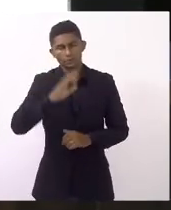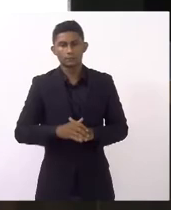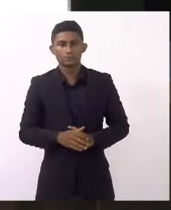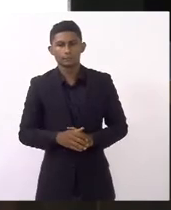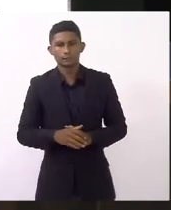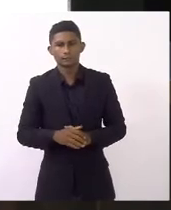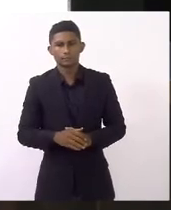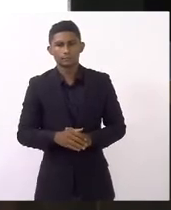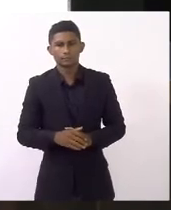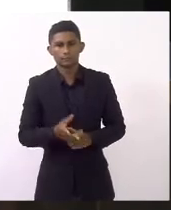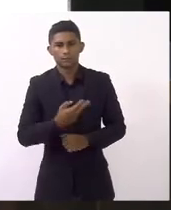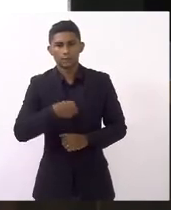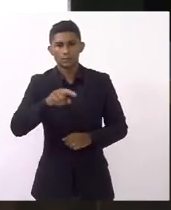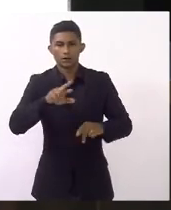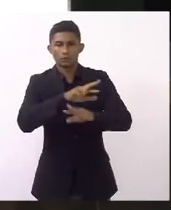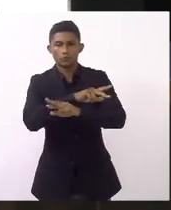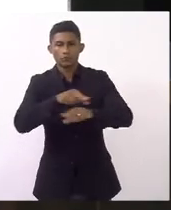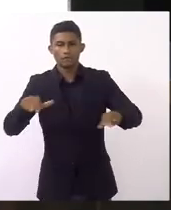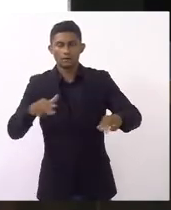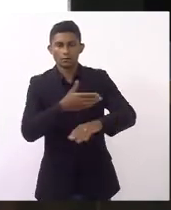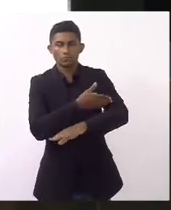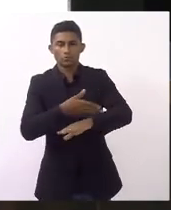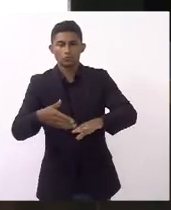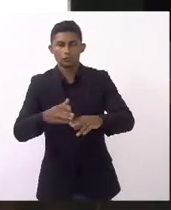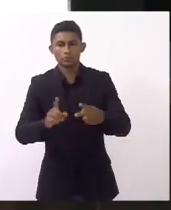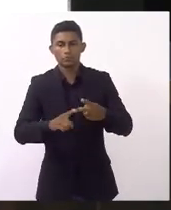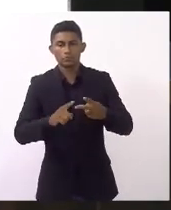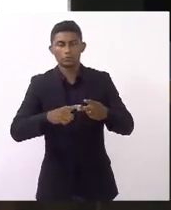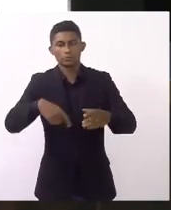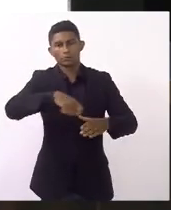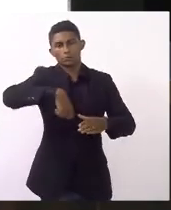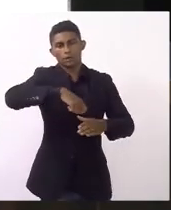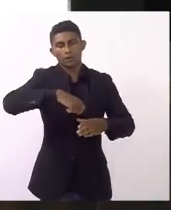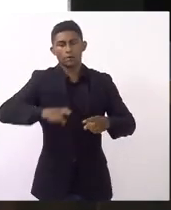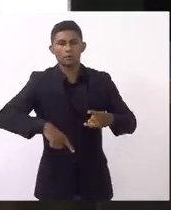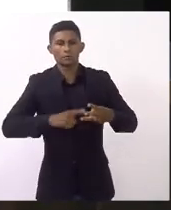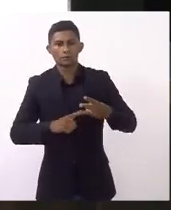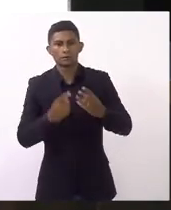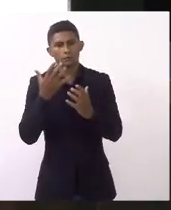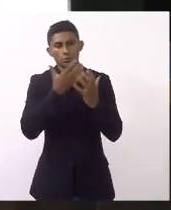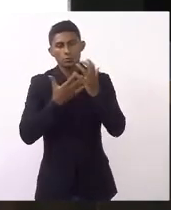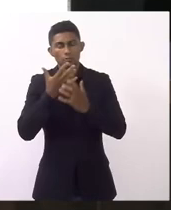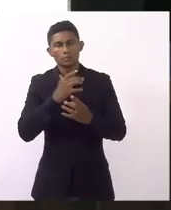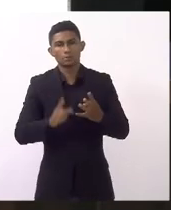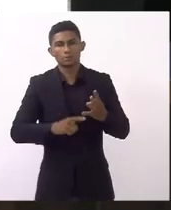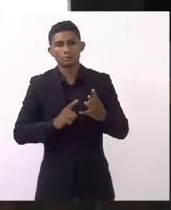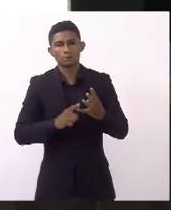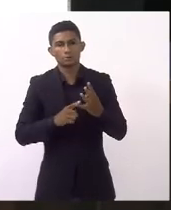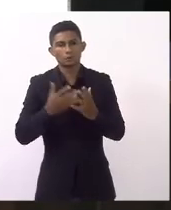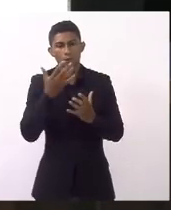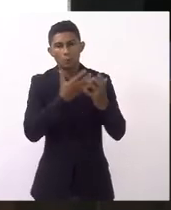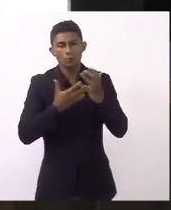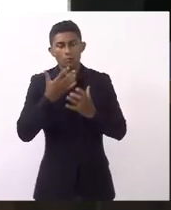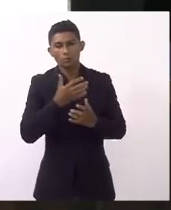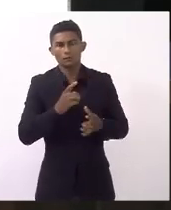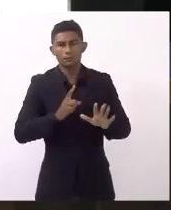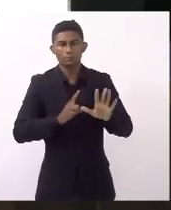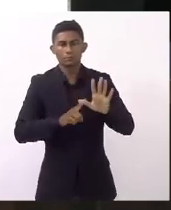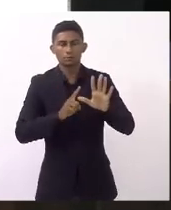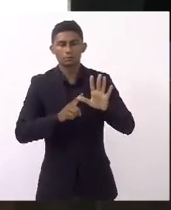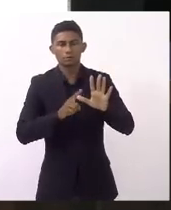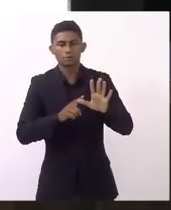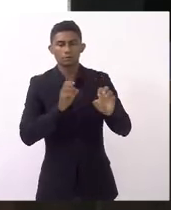retroage religioso religiosos culinária a música ritos fúnebres oralidade